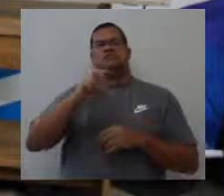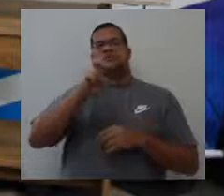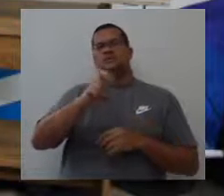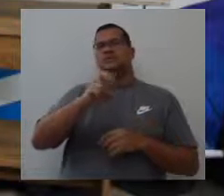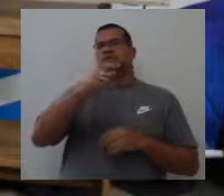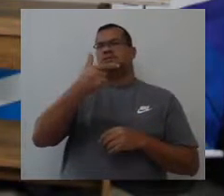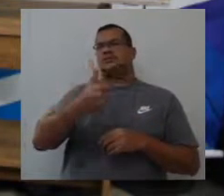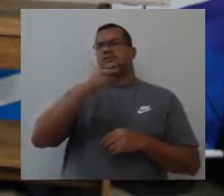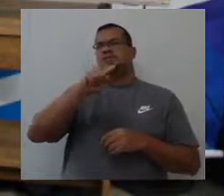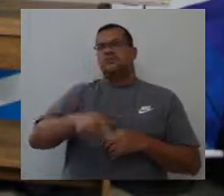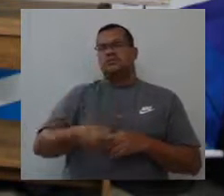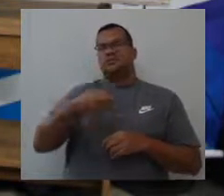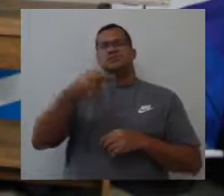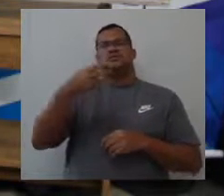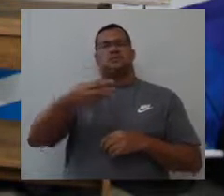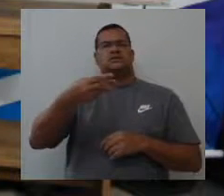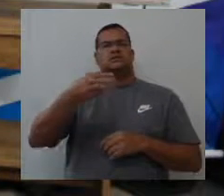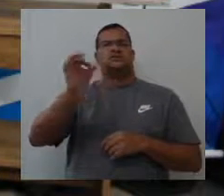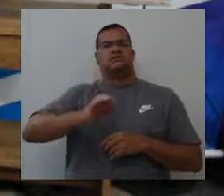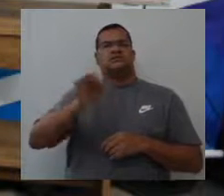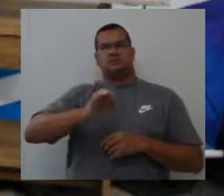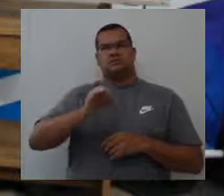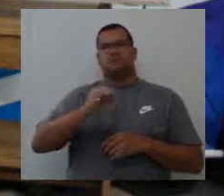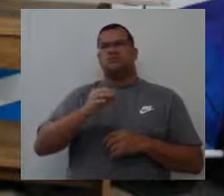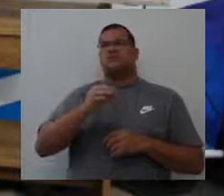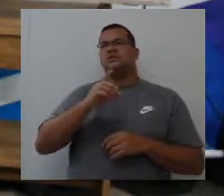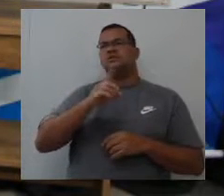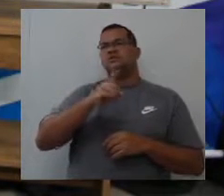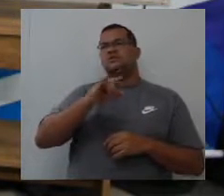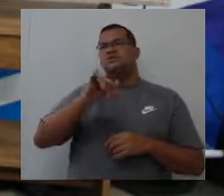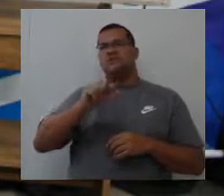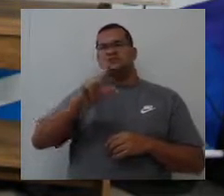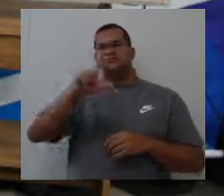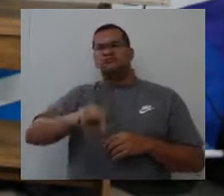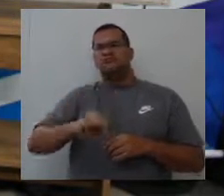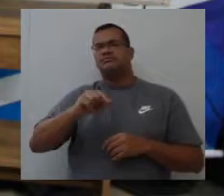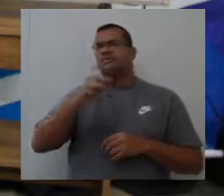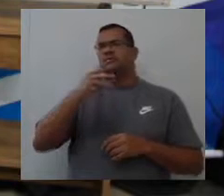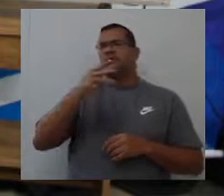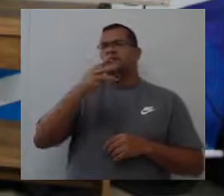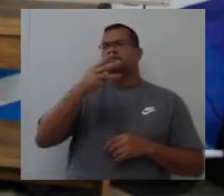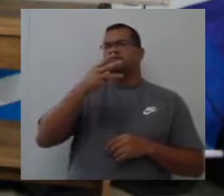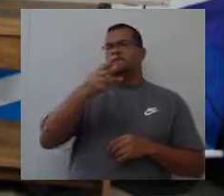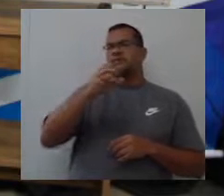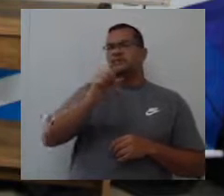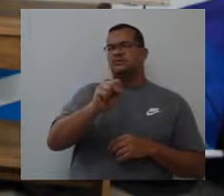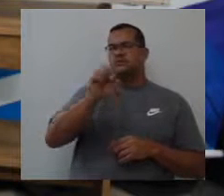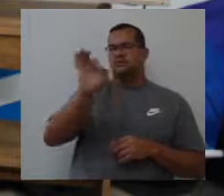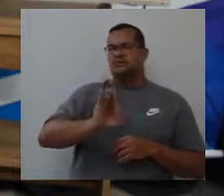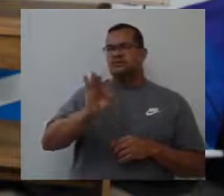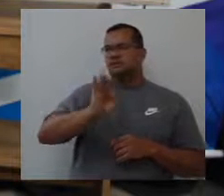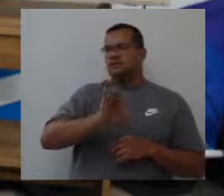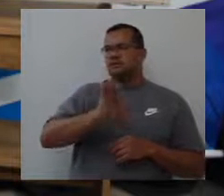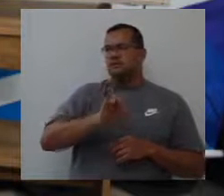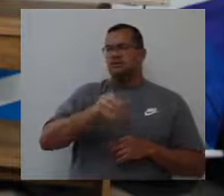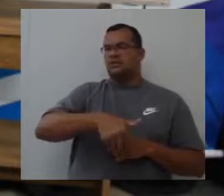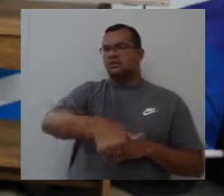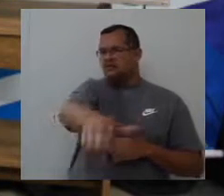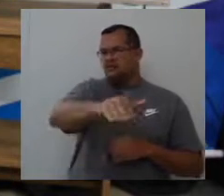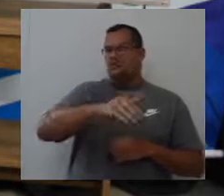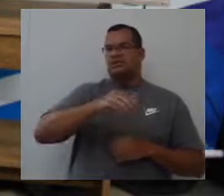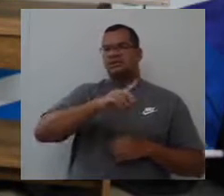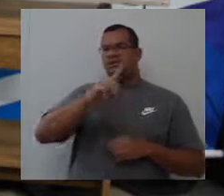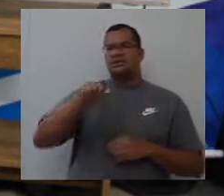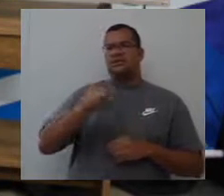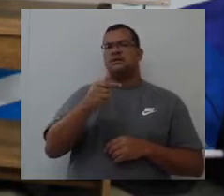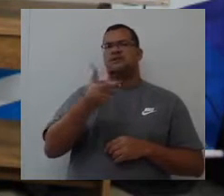52,3% e o diesel caiu 38%. Então quer dizer que os preços valem a partir dessa segunda-feira, dia